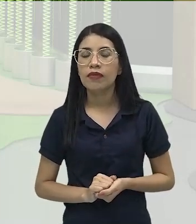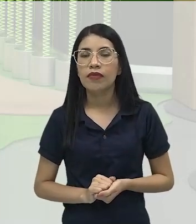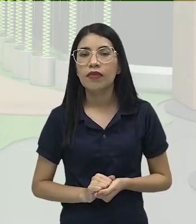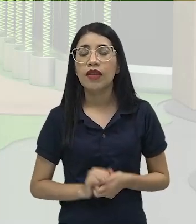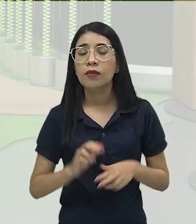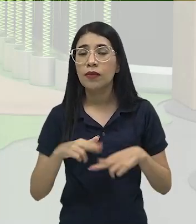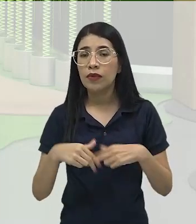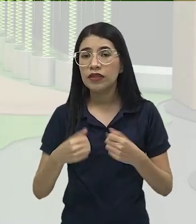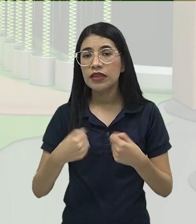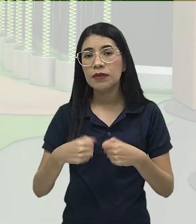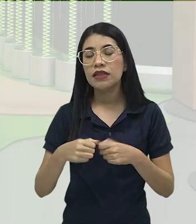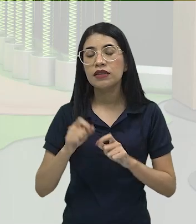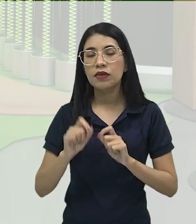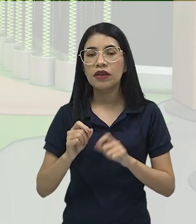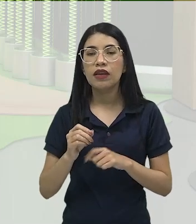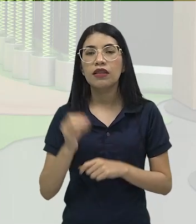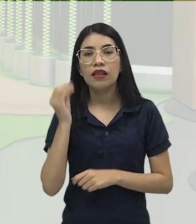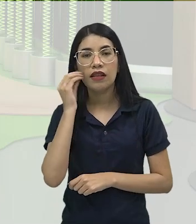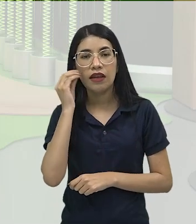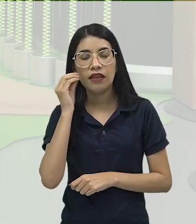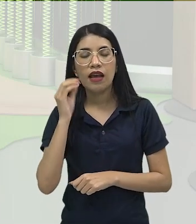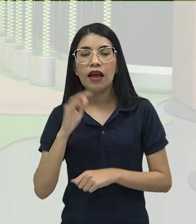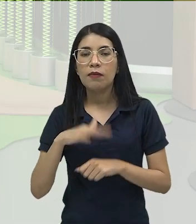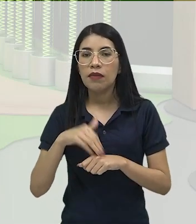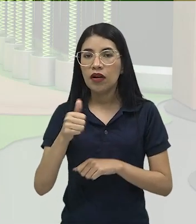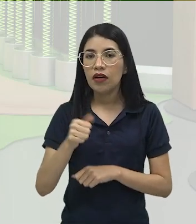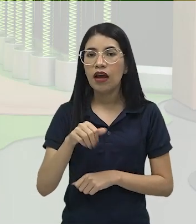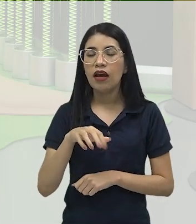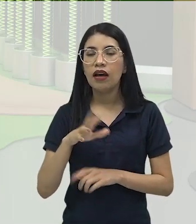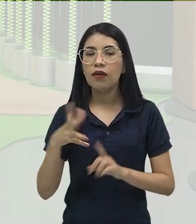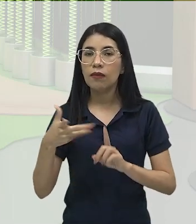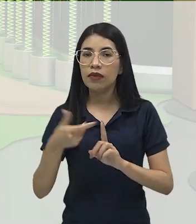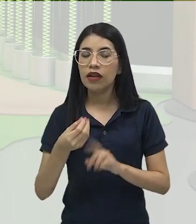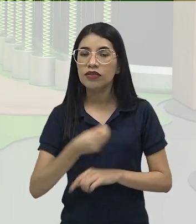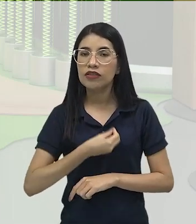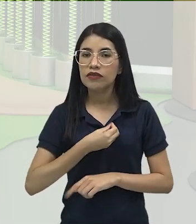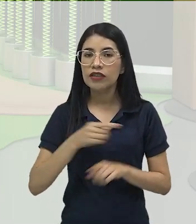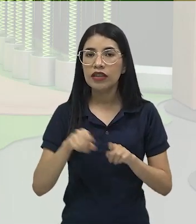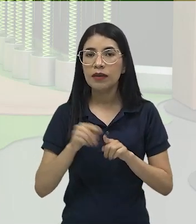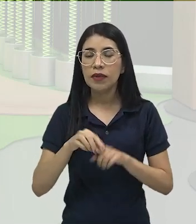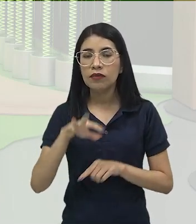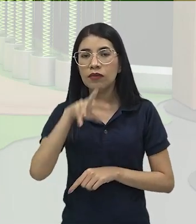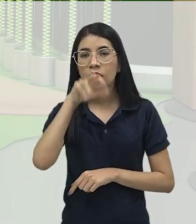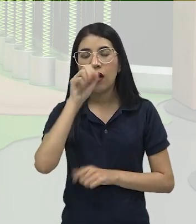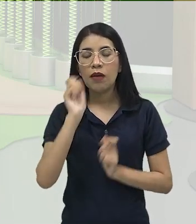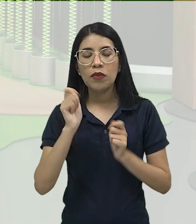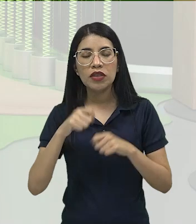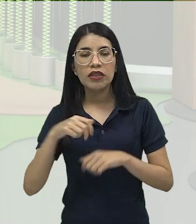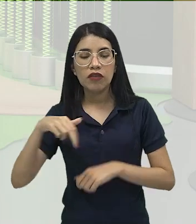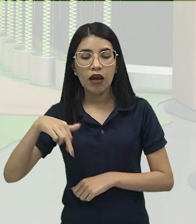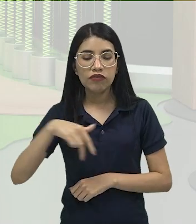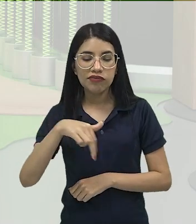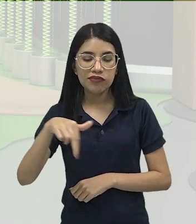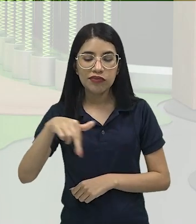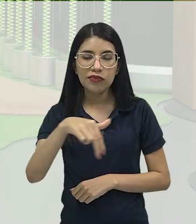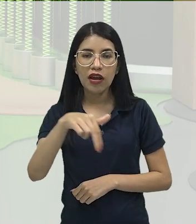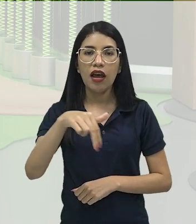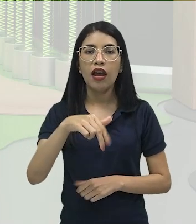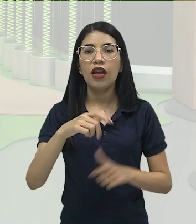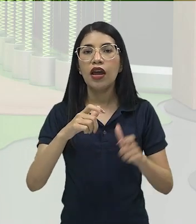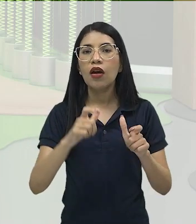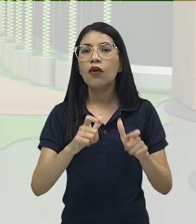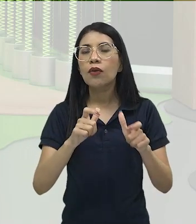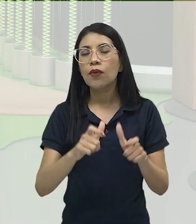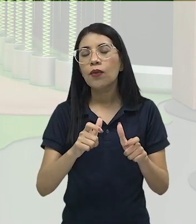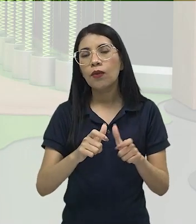uma qualidade do ar, em busca de uma qualidade de vida, né? De você poder caminhar em